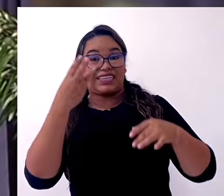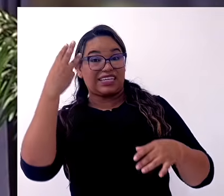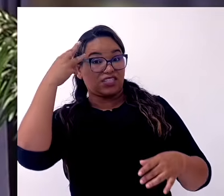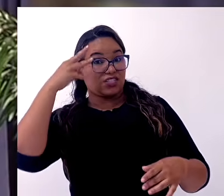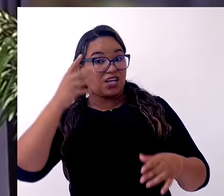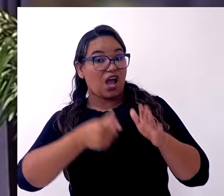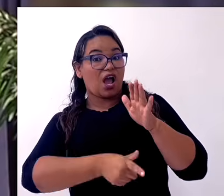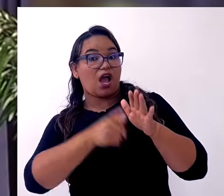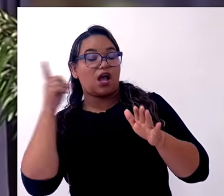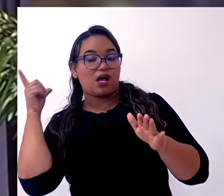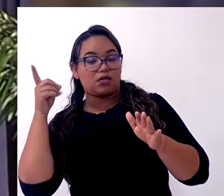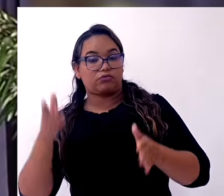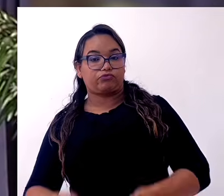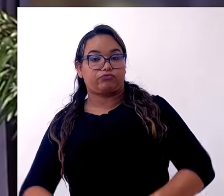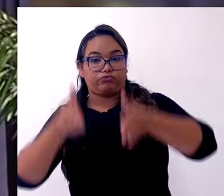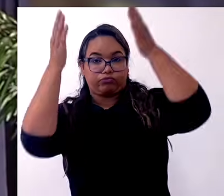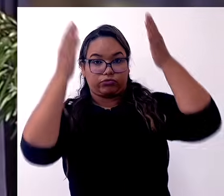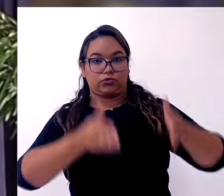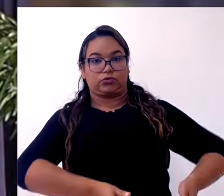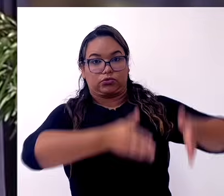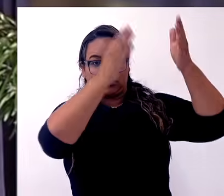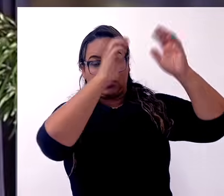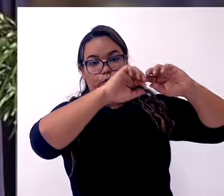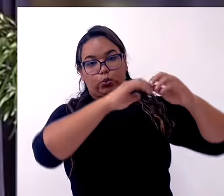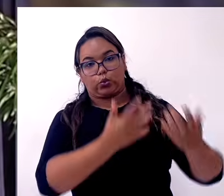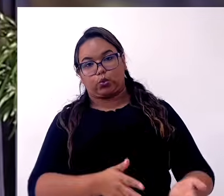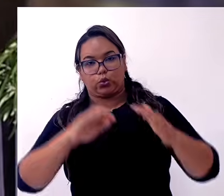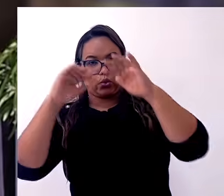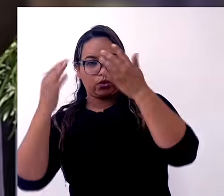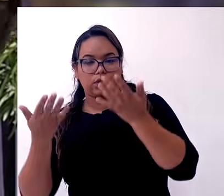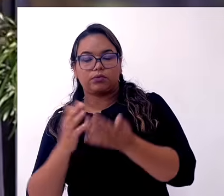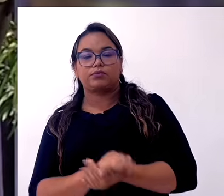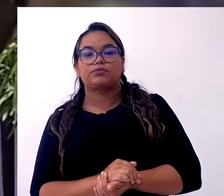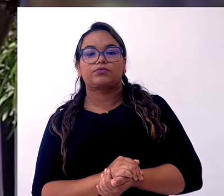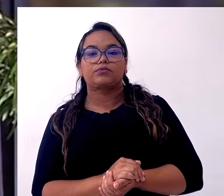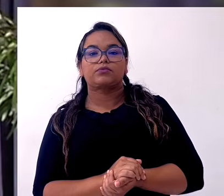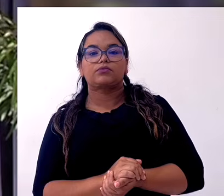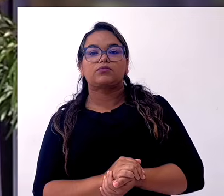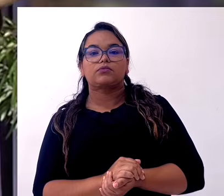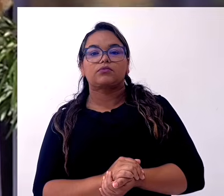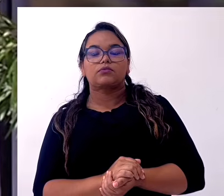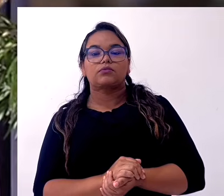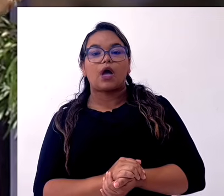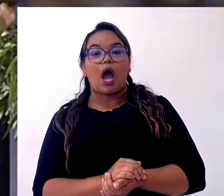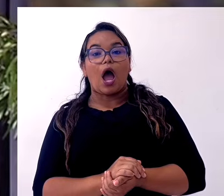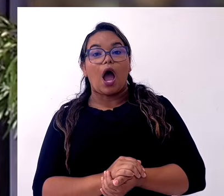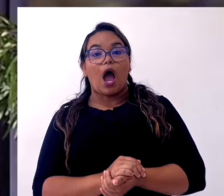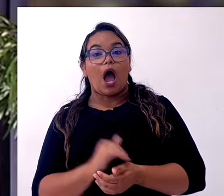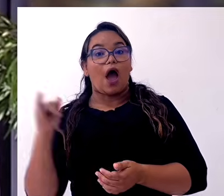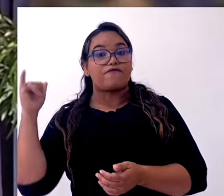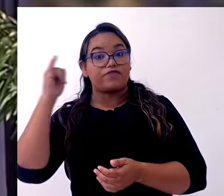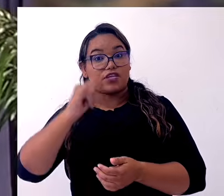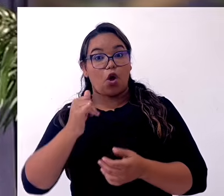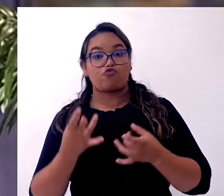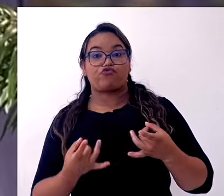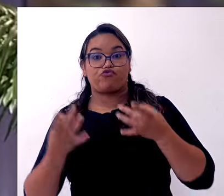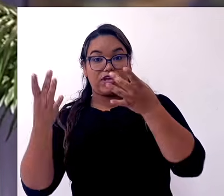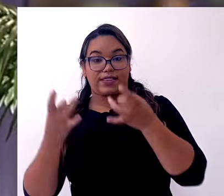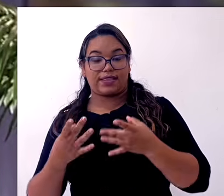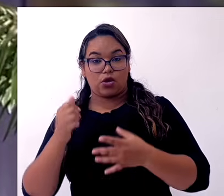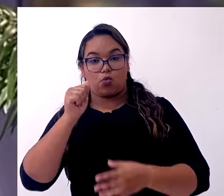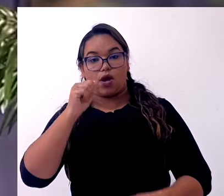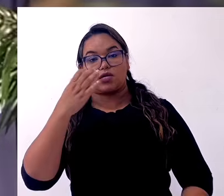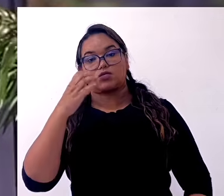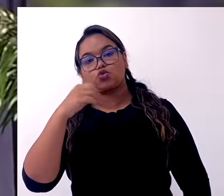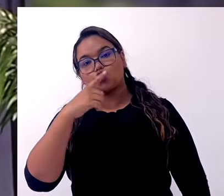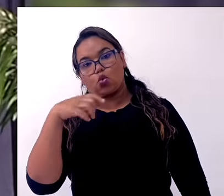que um avião tem um acidente, há enormes peças de fuselagem que restam. E eles usam essas peças para